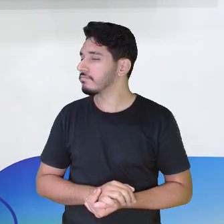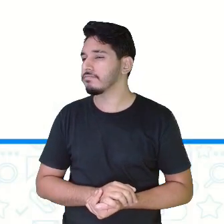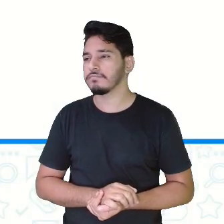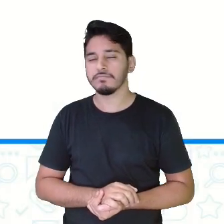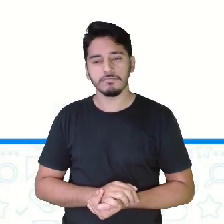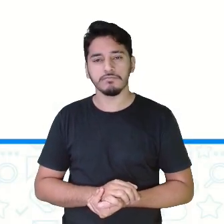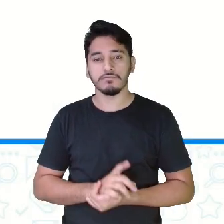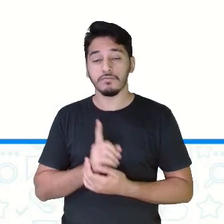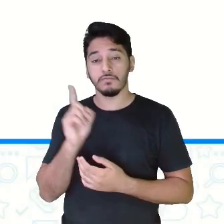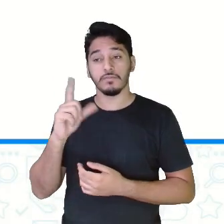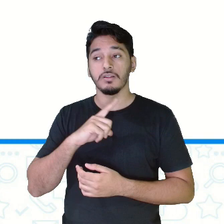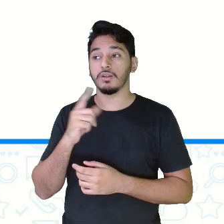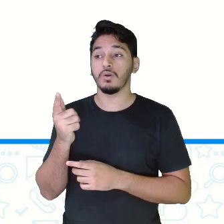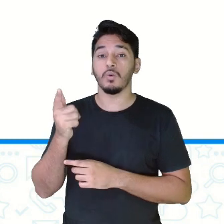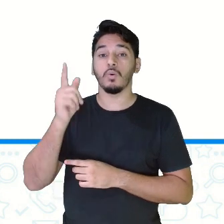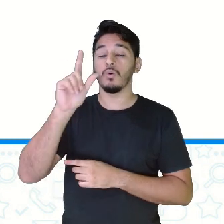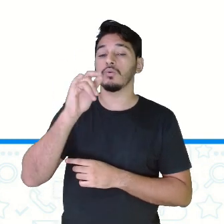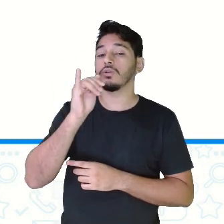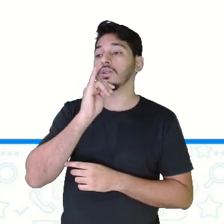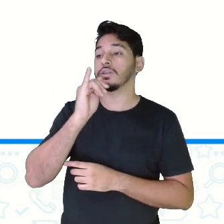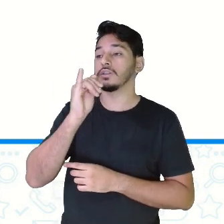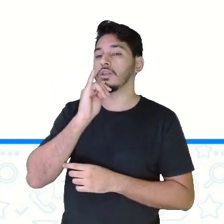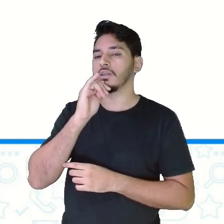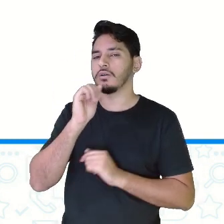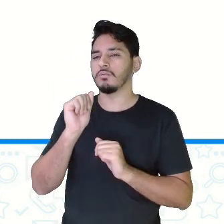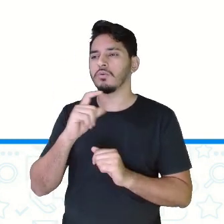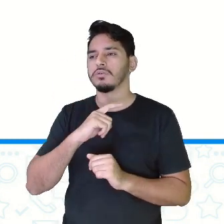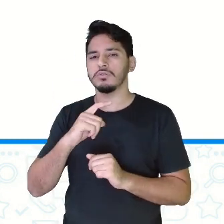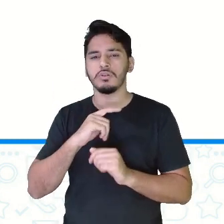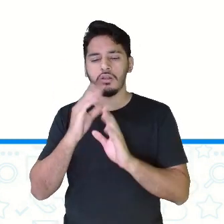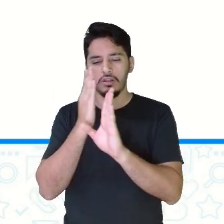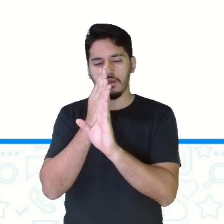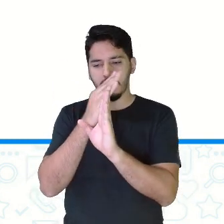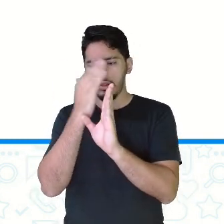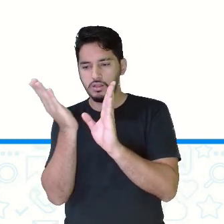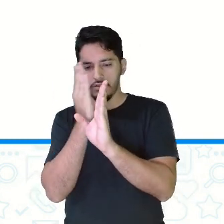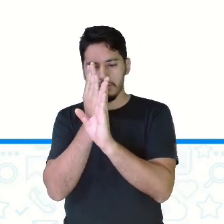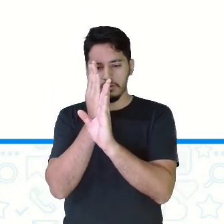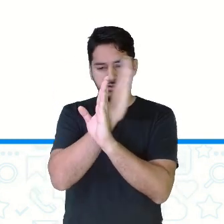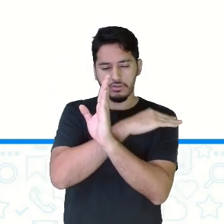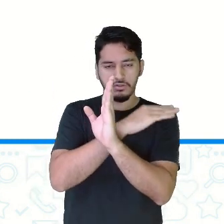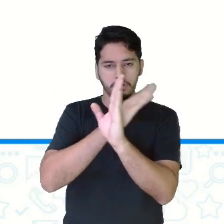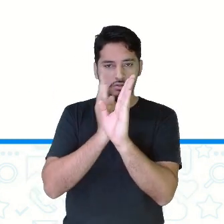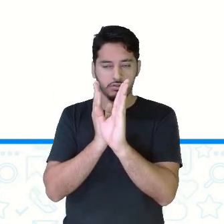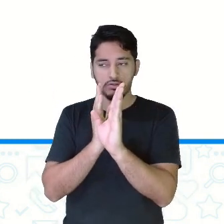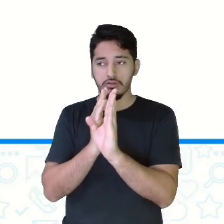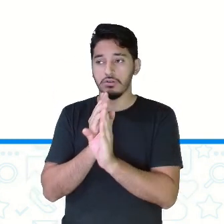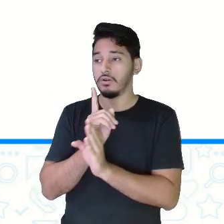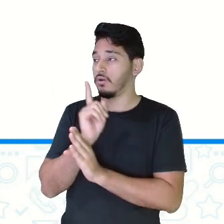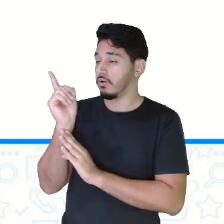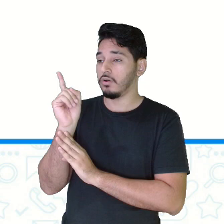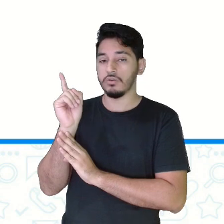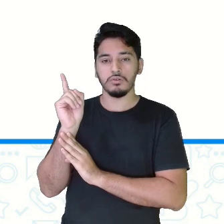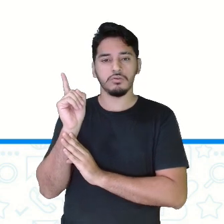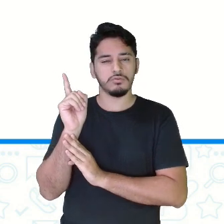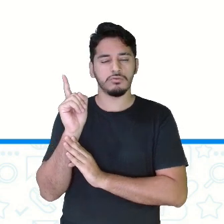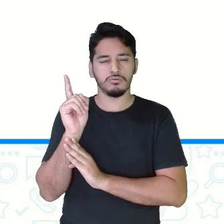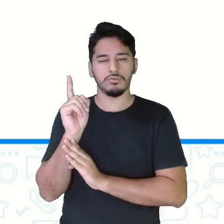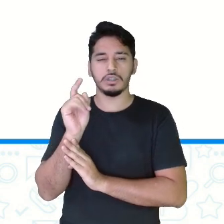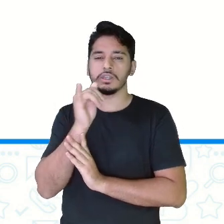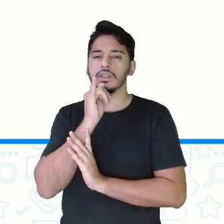Aqui, ó, eu tenho outro exemplo. Eu posso ter dos dois lados, tá? Aqui nesse caso, nesse segmento,